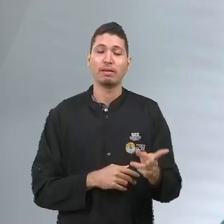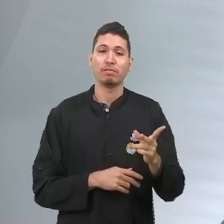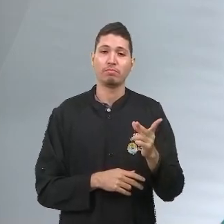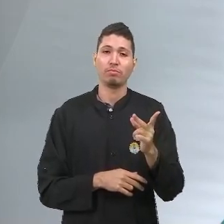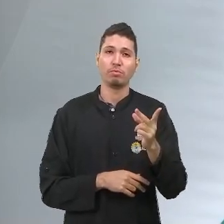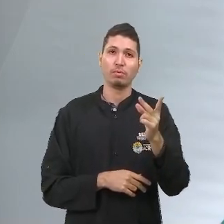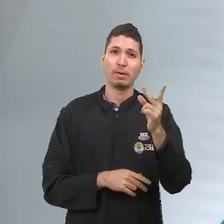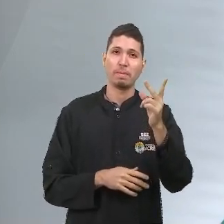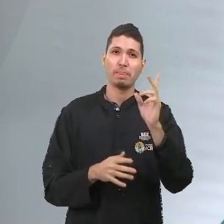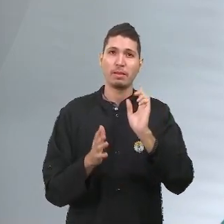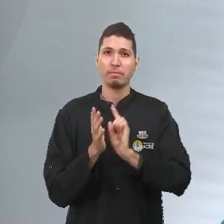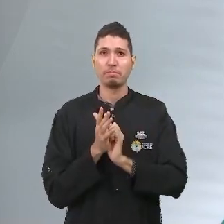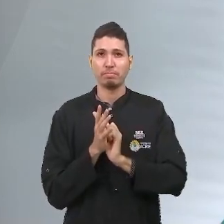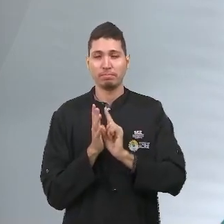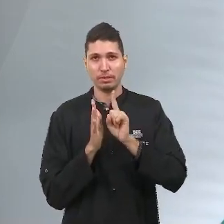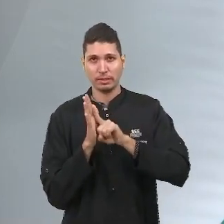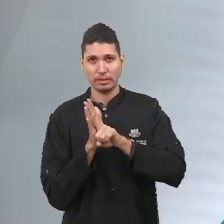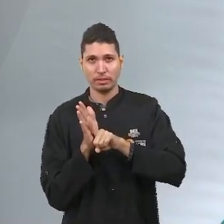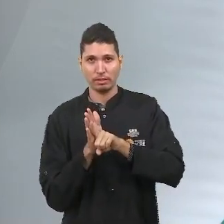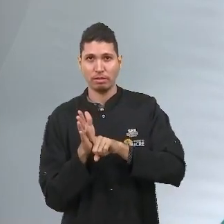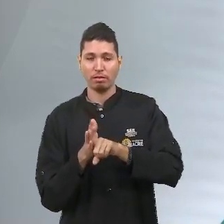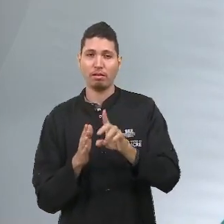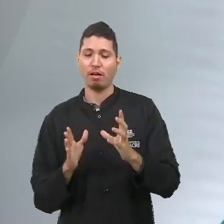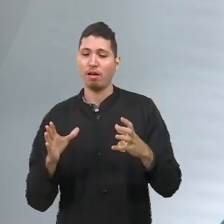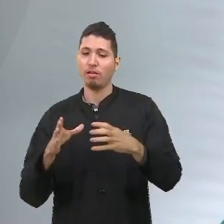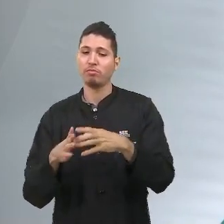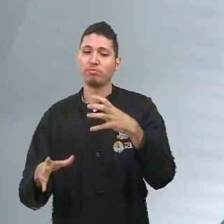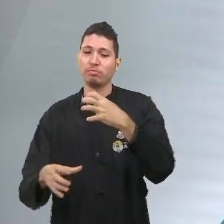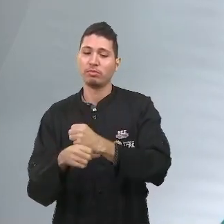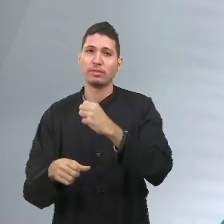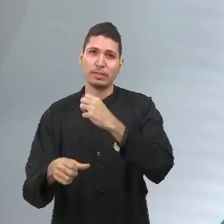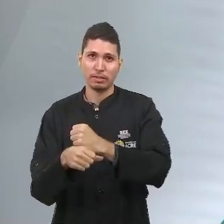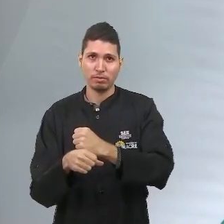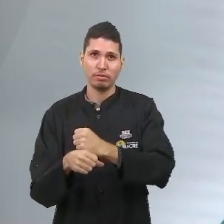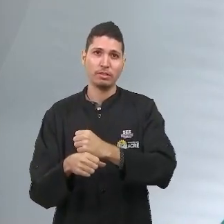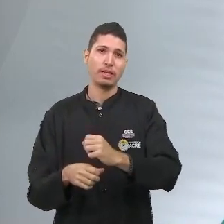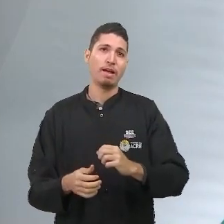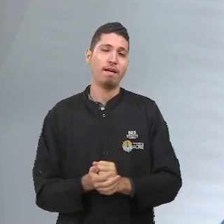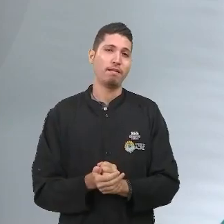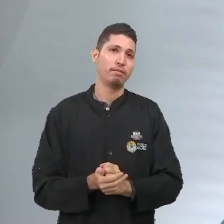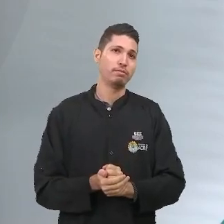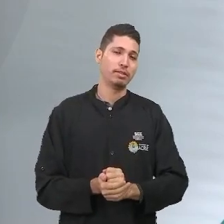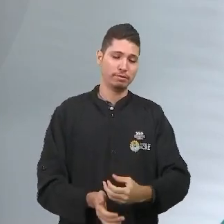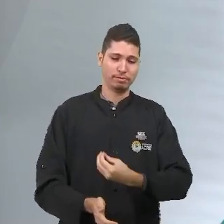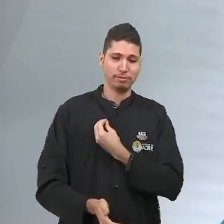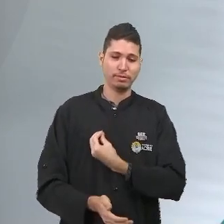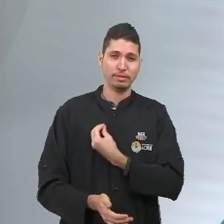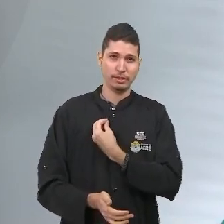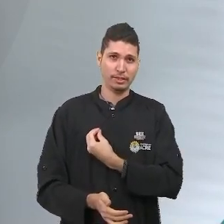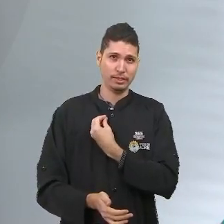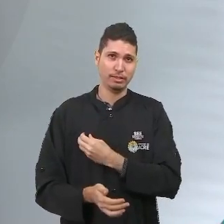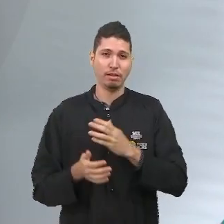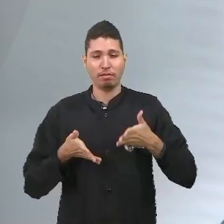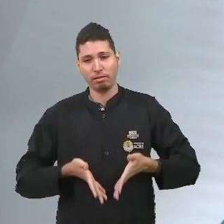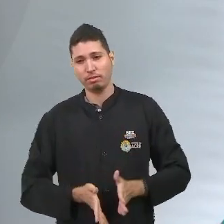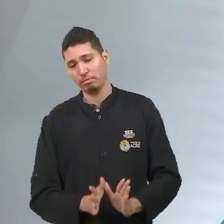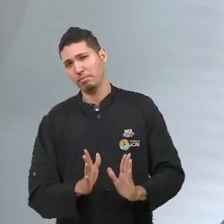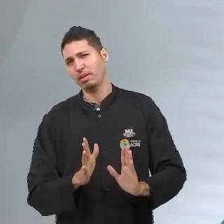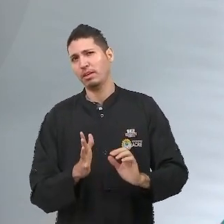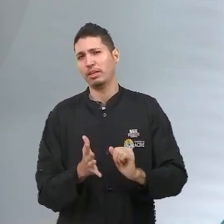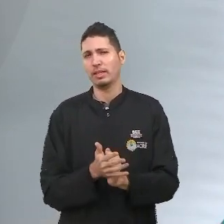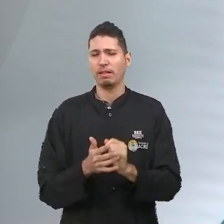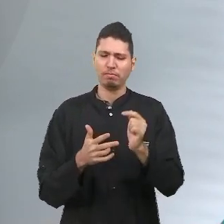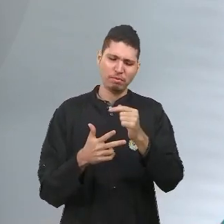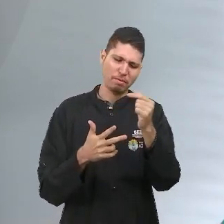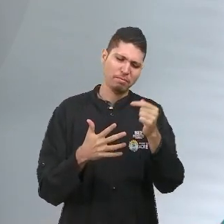aí para determinado ramo, né? Taxa de natalidade, expectativa de vida. E aqui já vem falando assim, olha, está